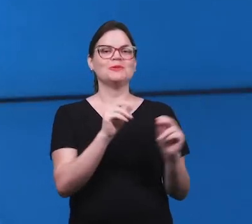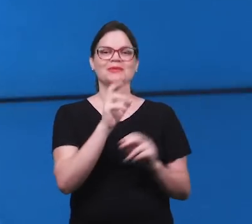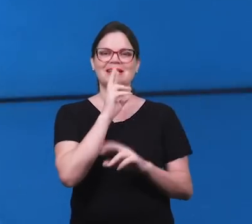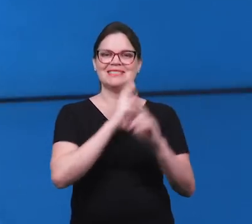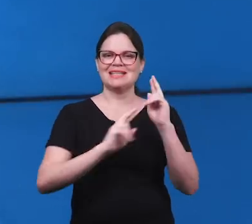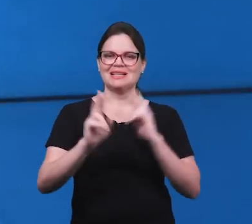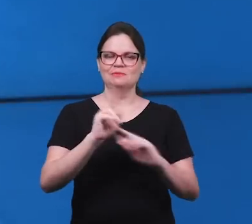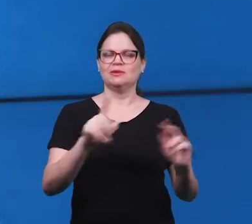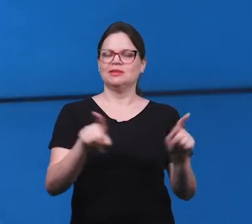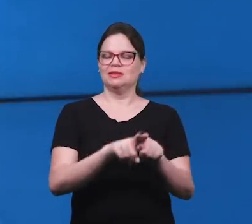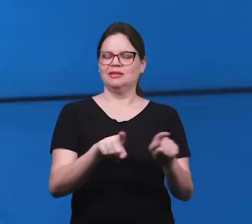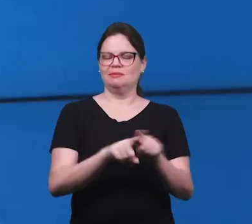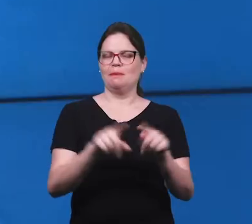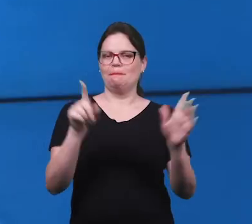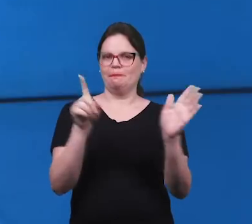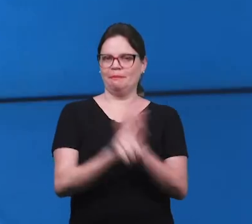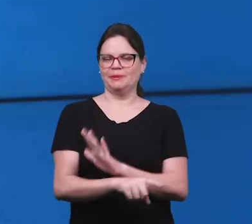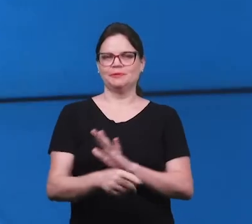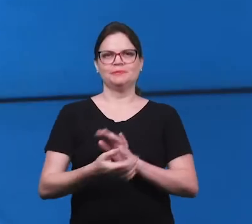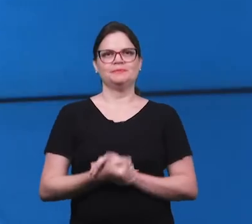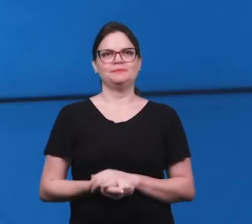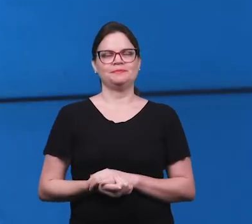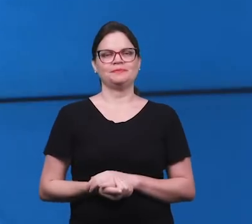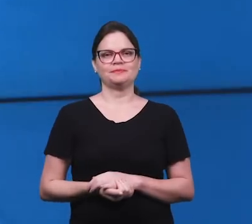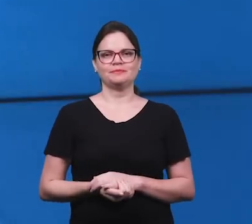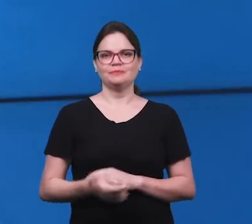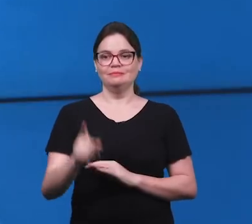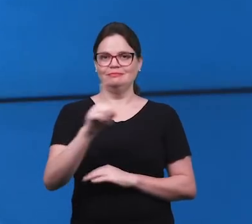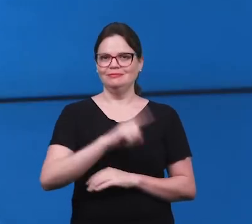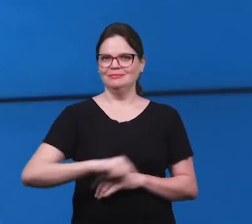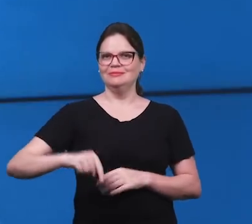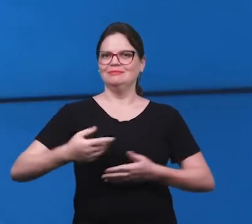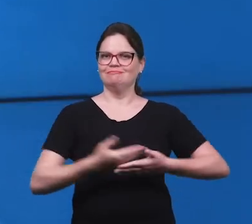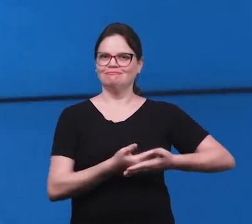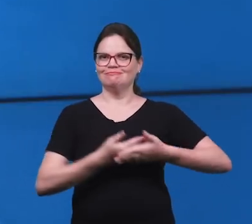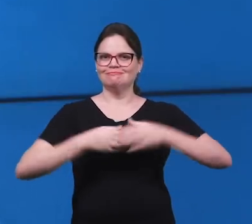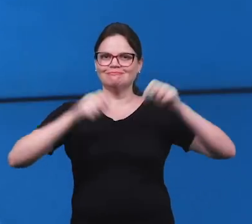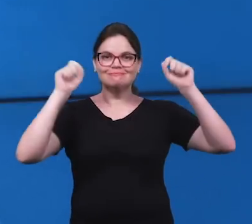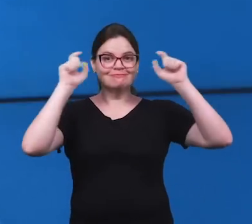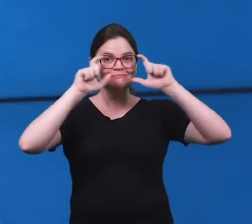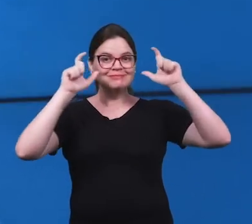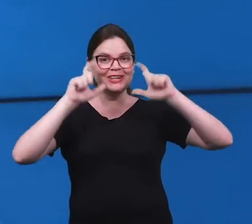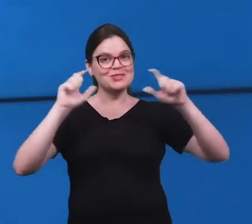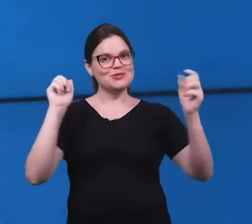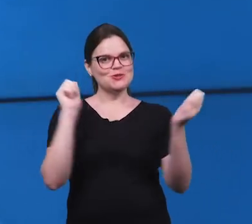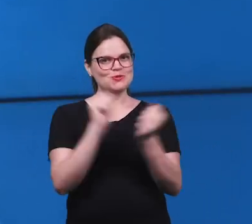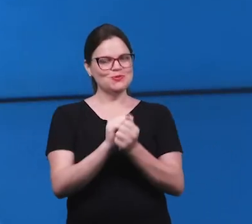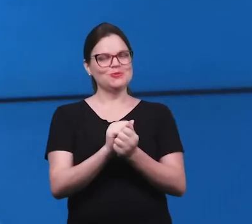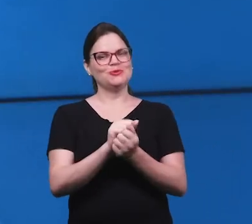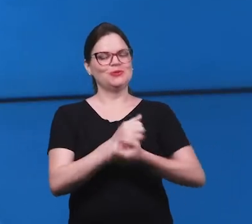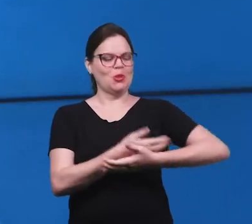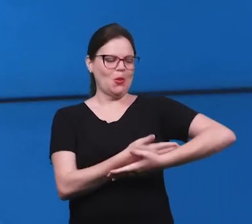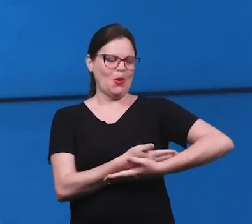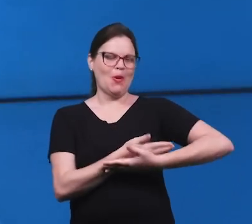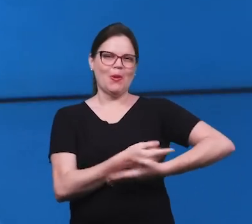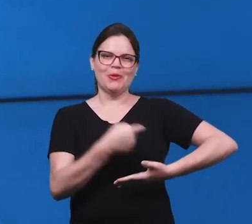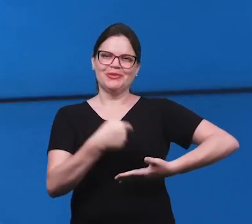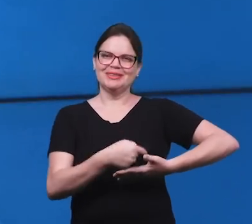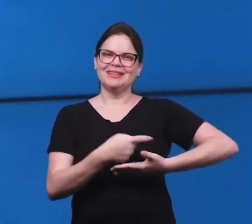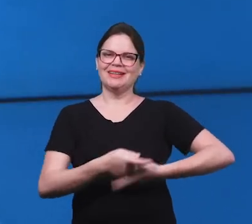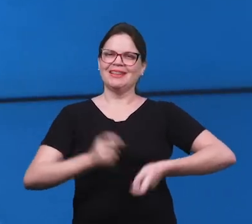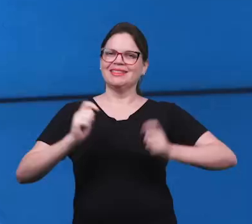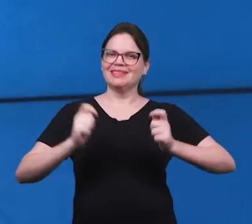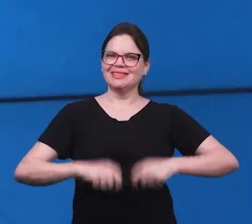a pergunta e a resposta dada pela mamãe. Todos eles participando ali no colo das mães. Que maravilha